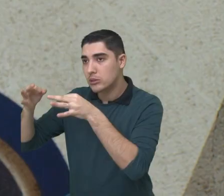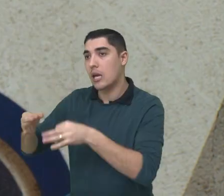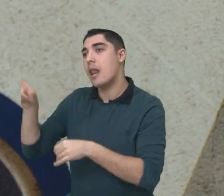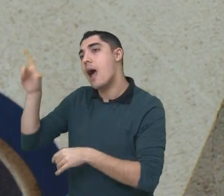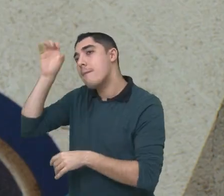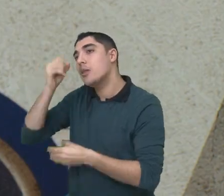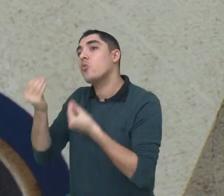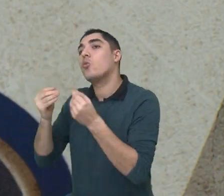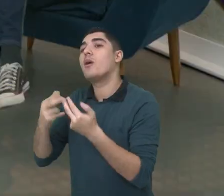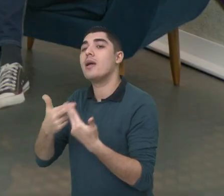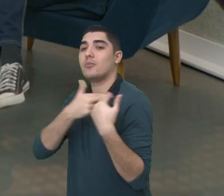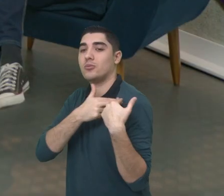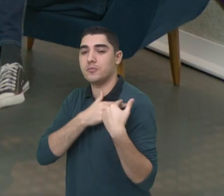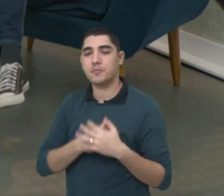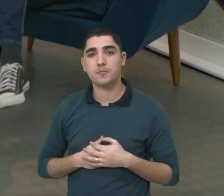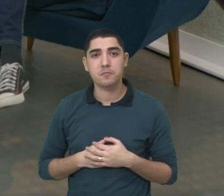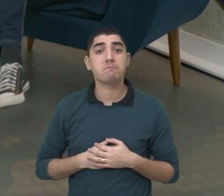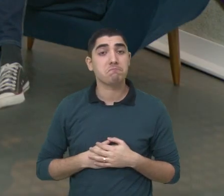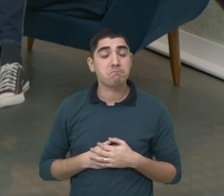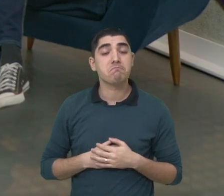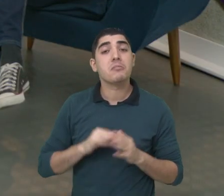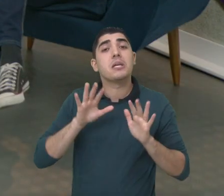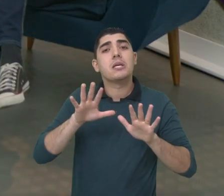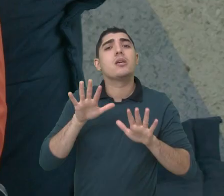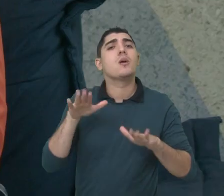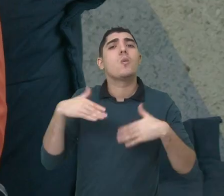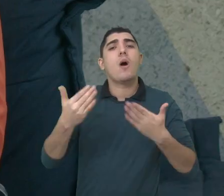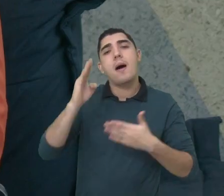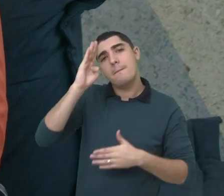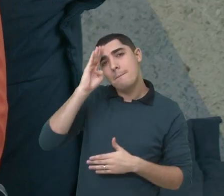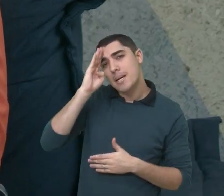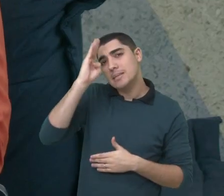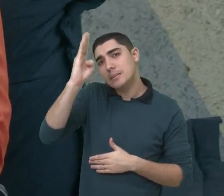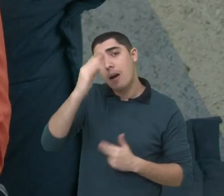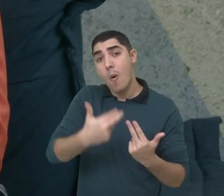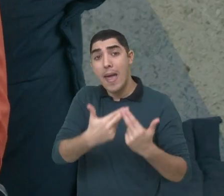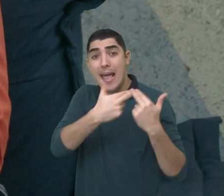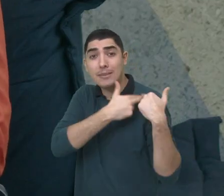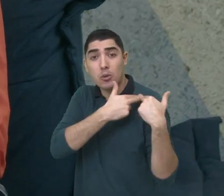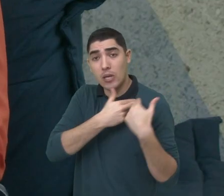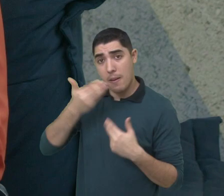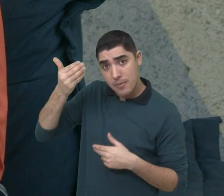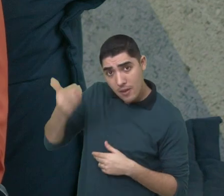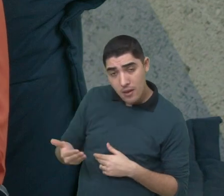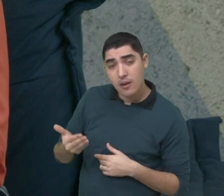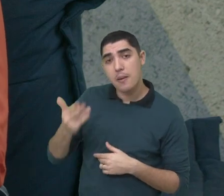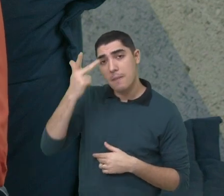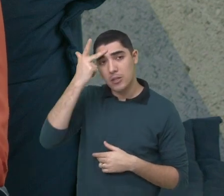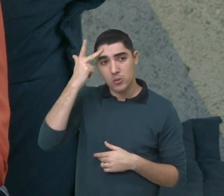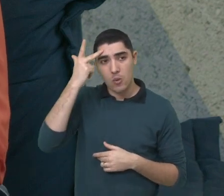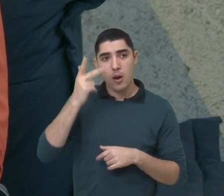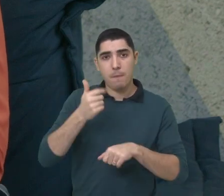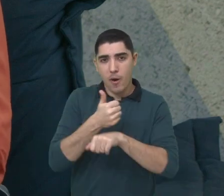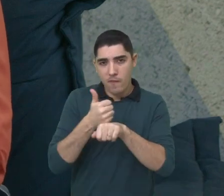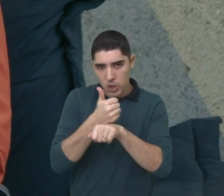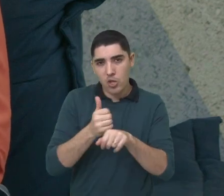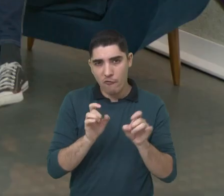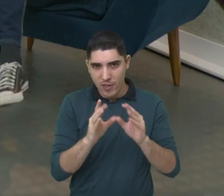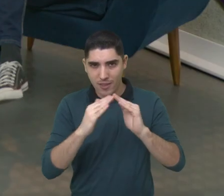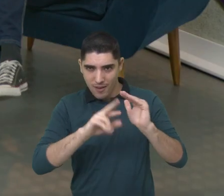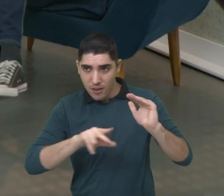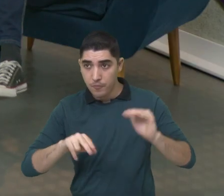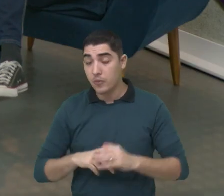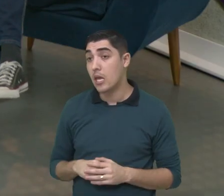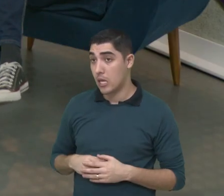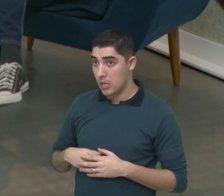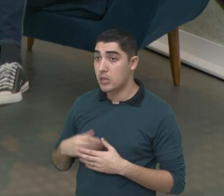de imóvel. Pois bem. E quais são as principais, Analice, responsabilidades do corretor de imóveis? É aquilo que eu disse,